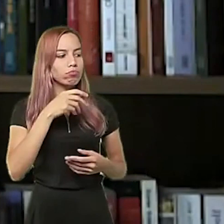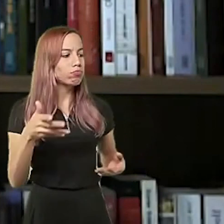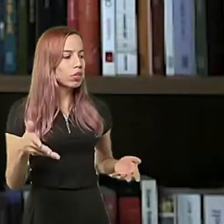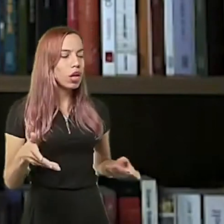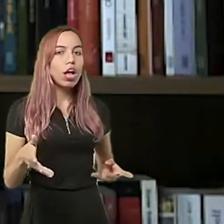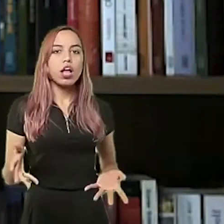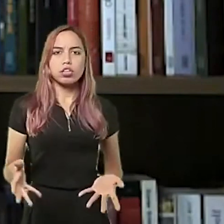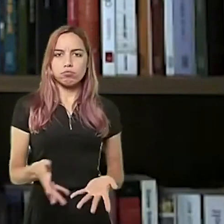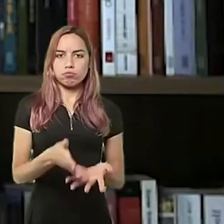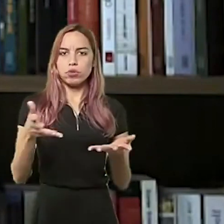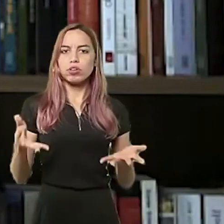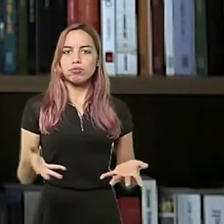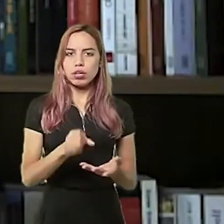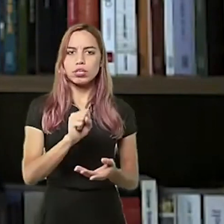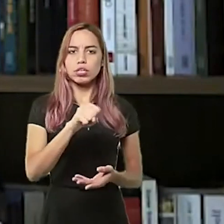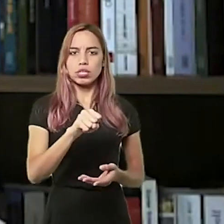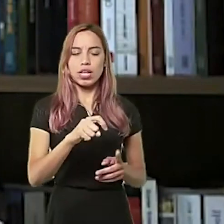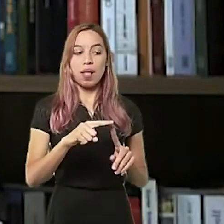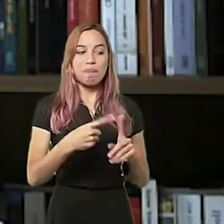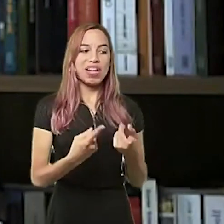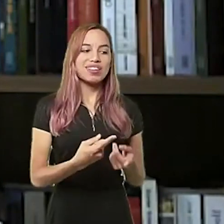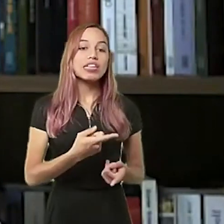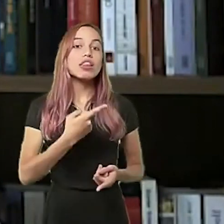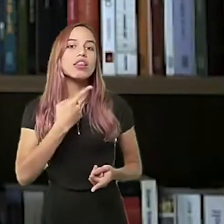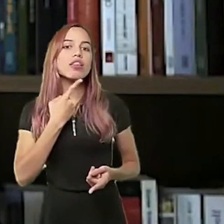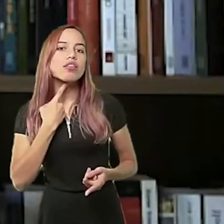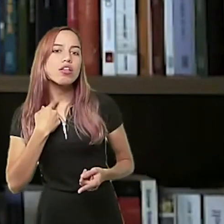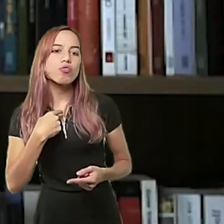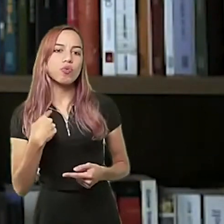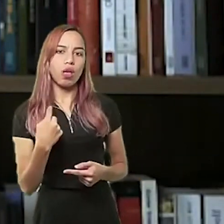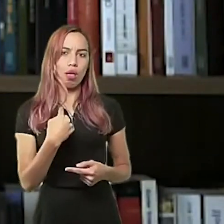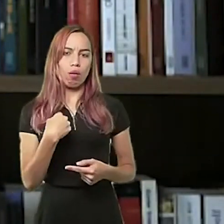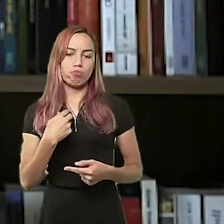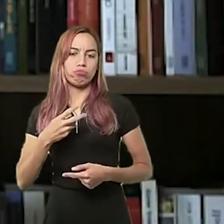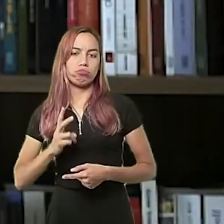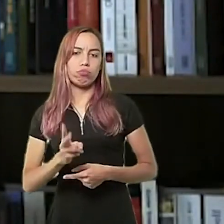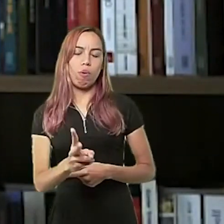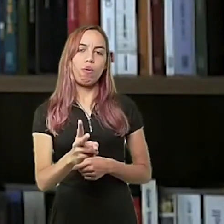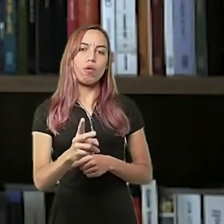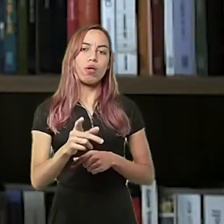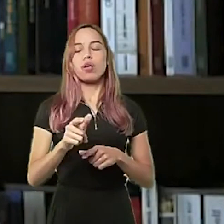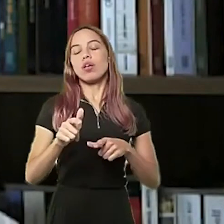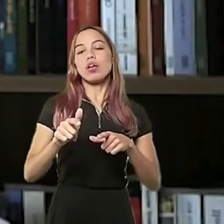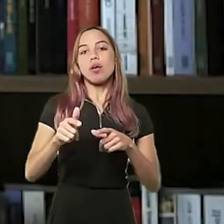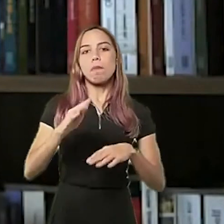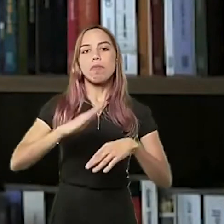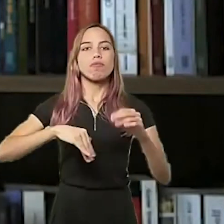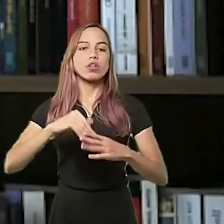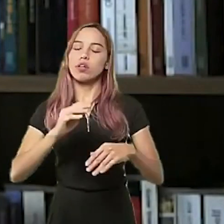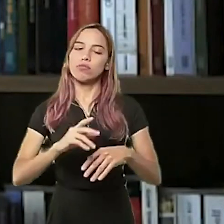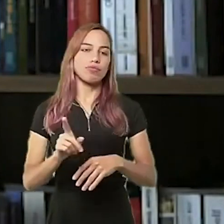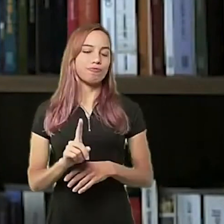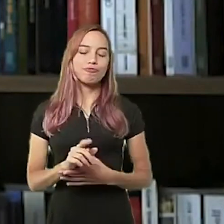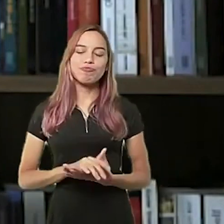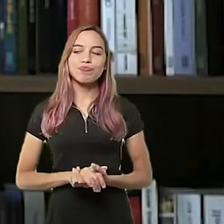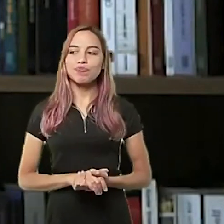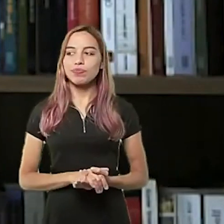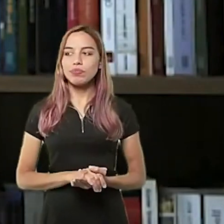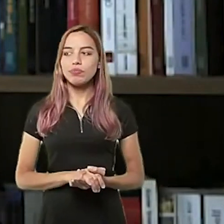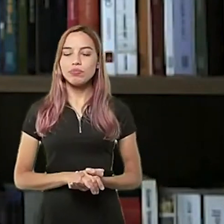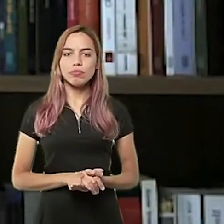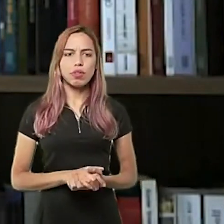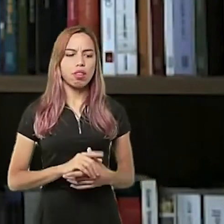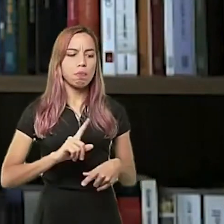algo desejável como profissão. E lembro que teve um outro Natal que eles me perguntaram o que é que eu